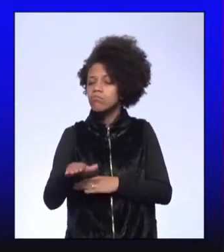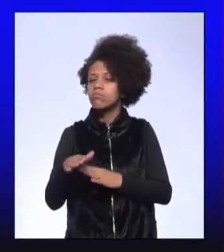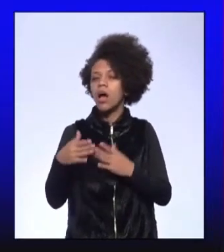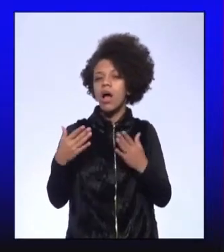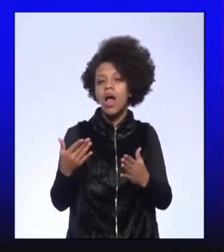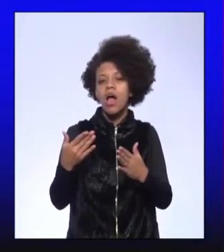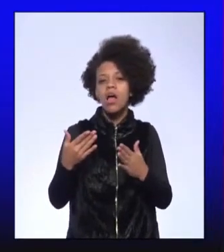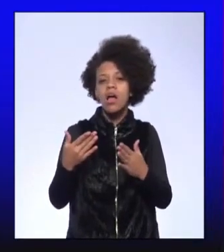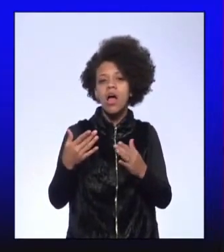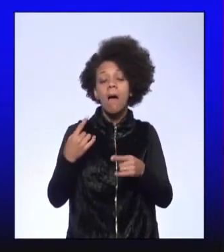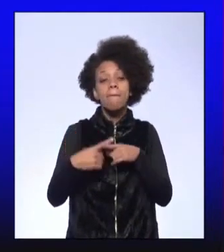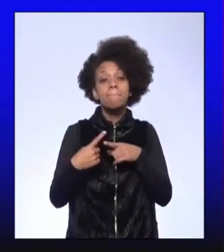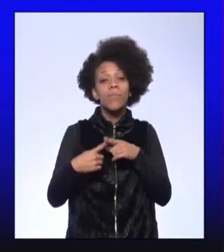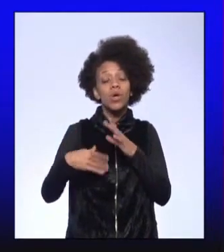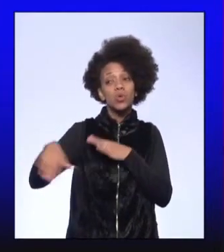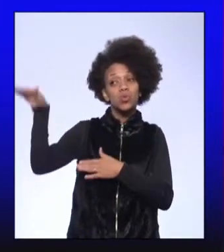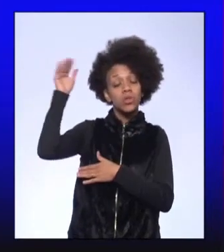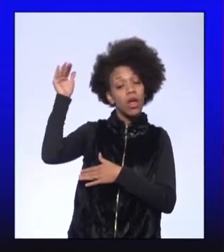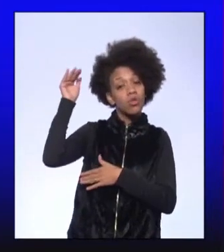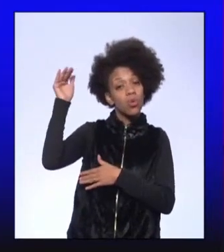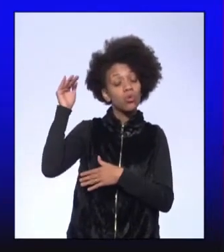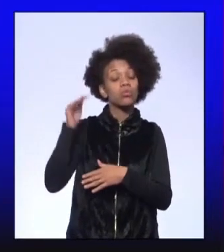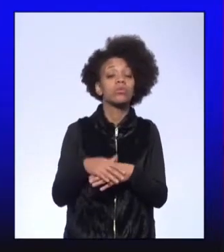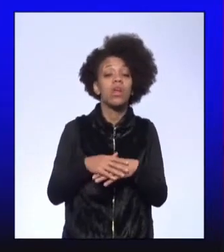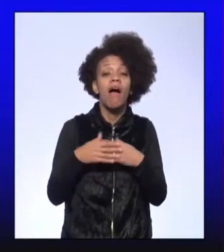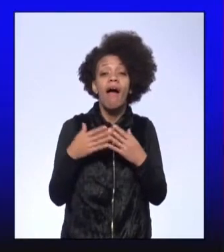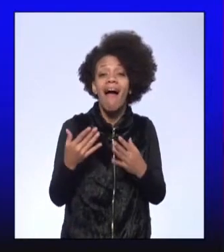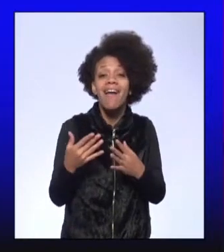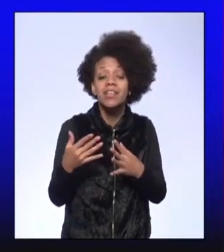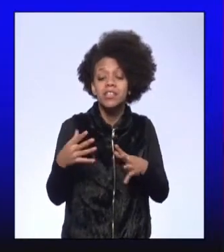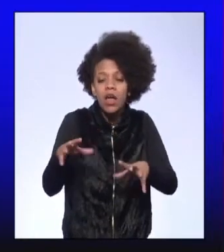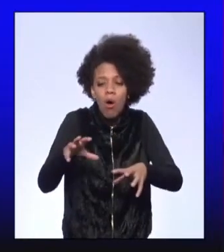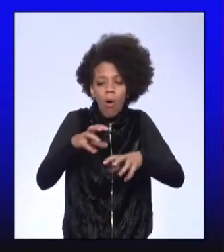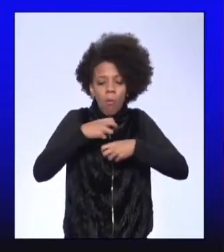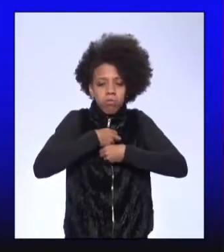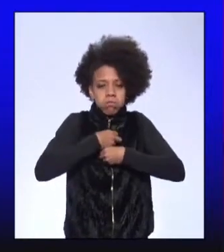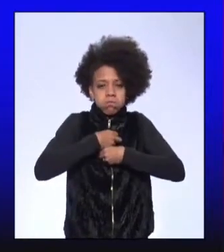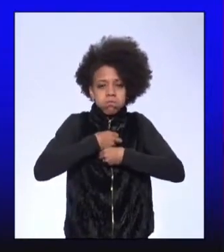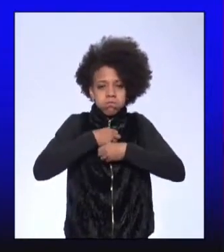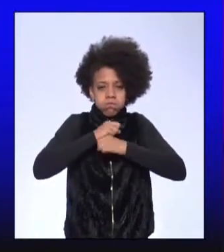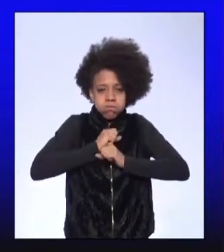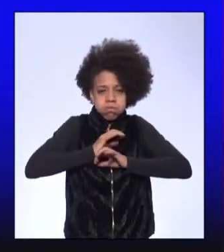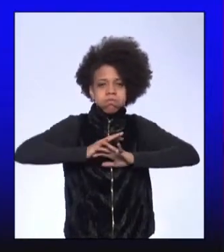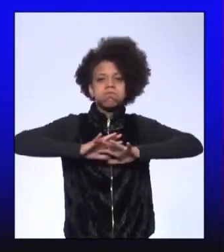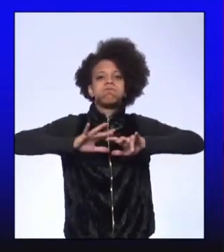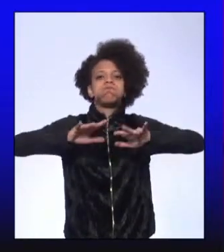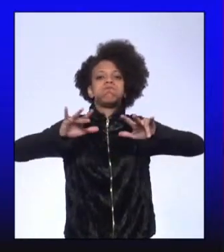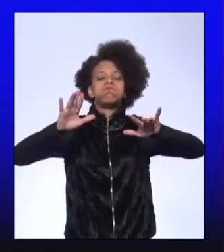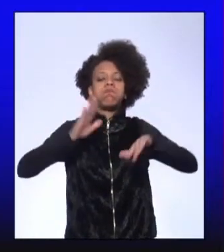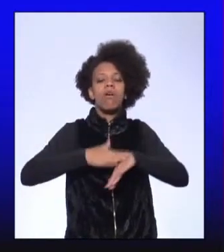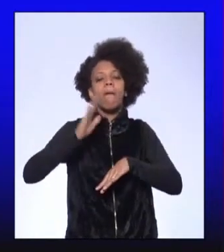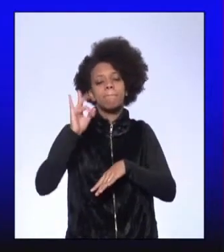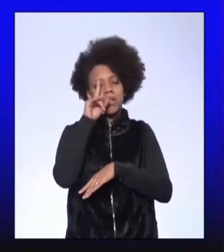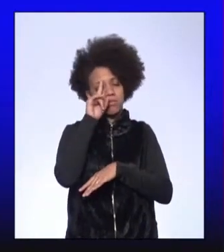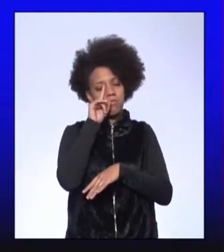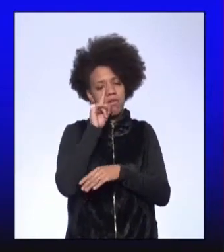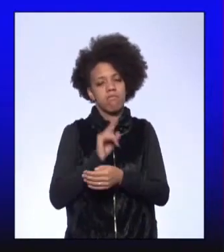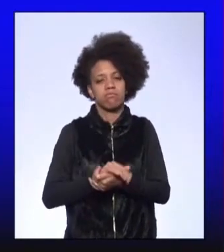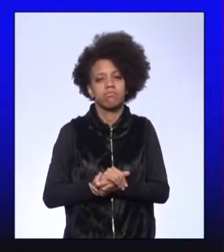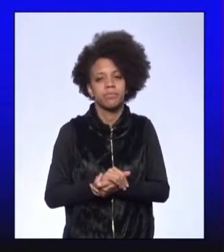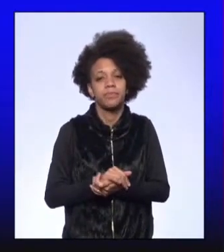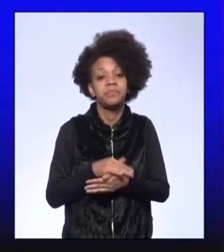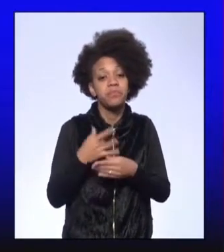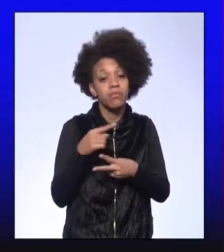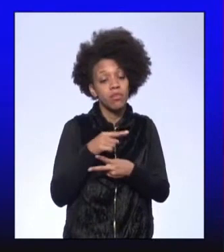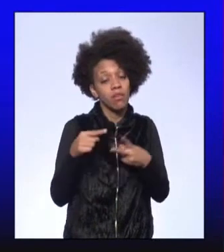etários, porque nesses adultos esse receptor se expressa de uma forma mais evidente para o vírus. Esses